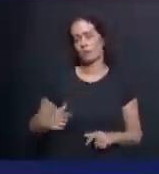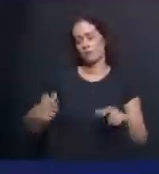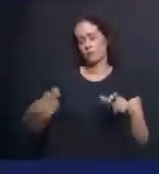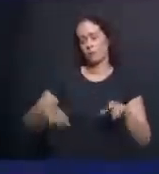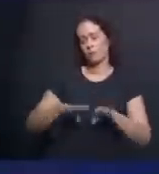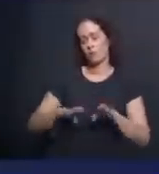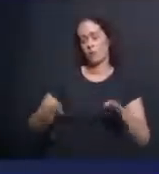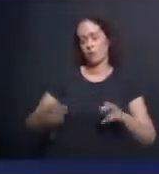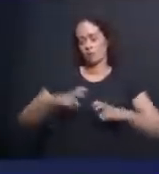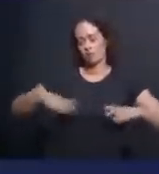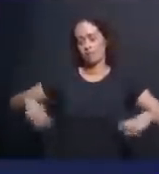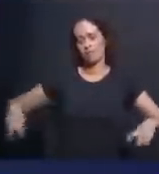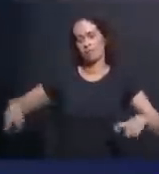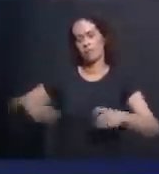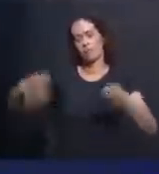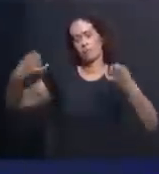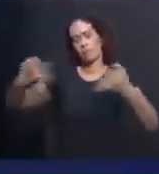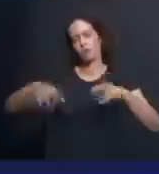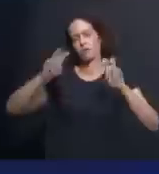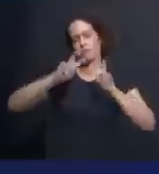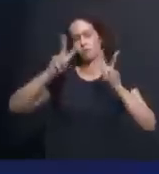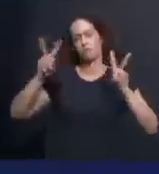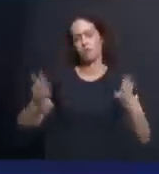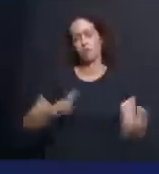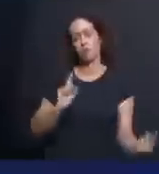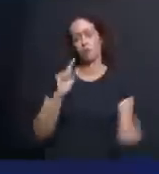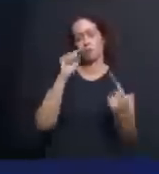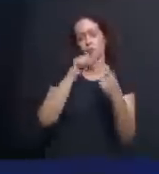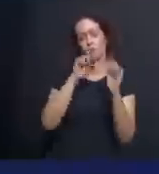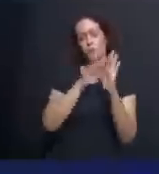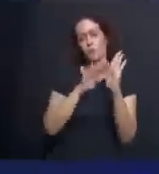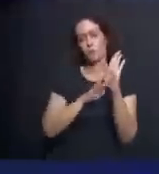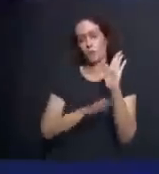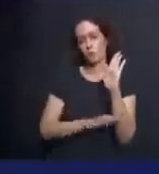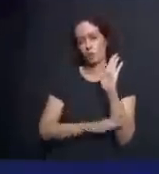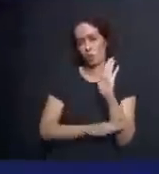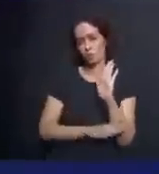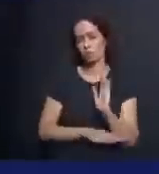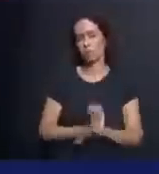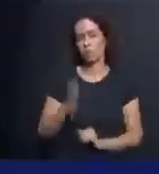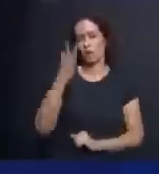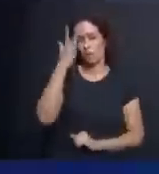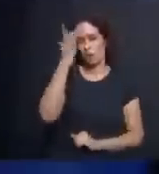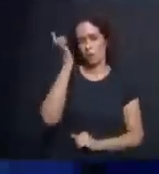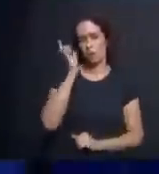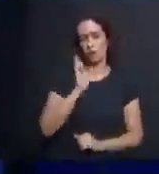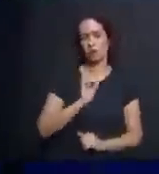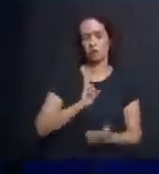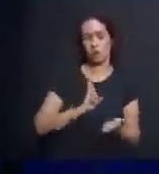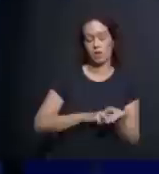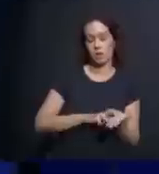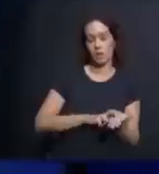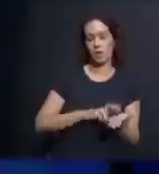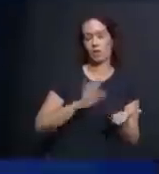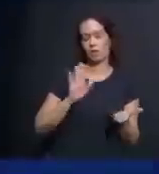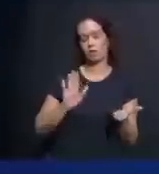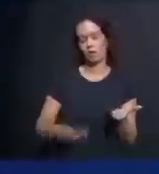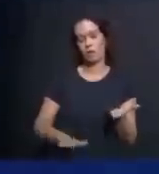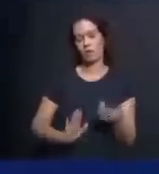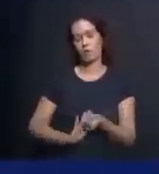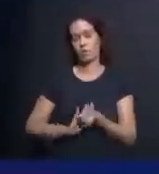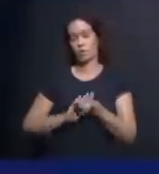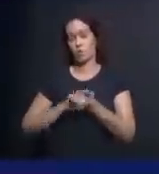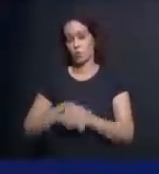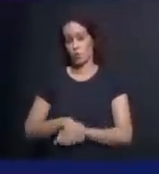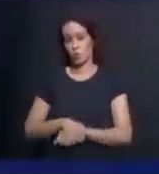sobre propósitos. Vai ser pegada tripla amanhã. Amanhã, tarde e noite. É o único dia. Então eu queria te pedir, por favor.